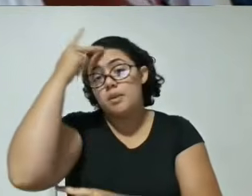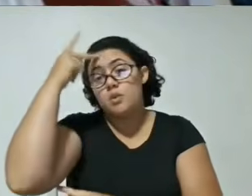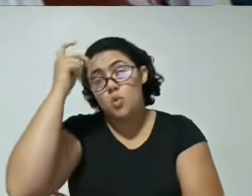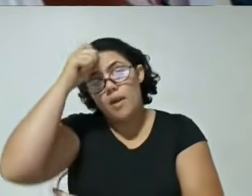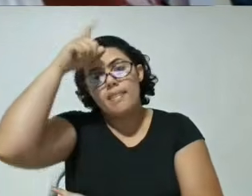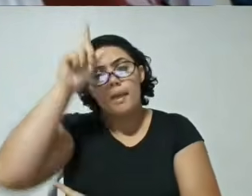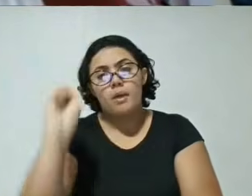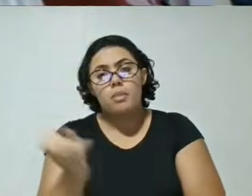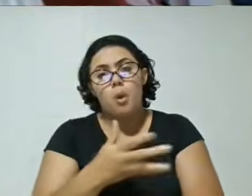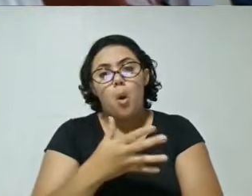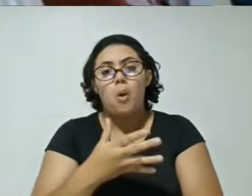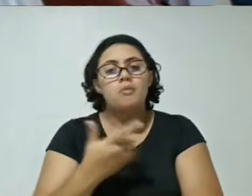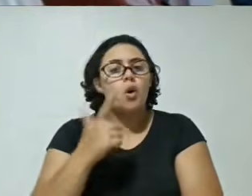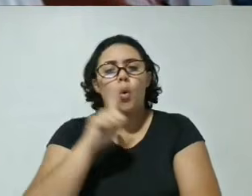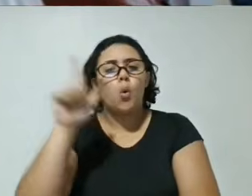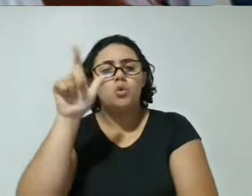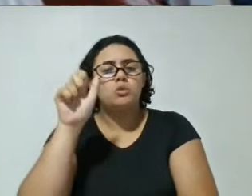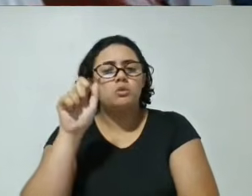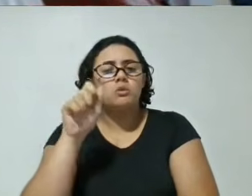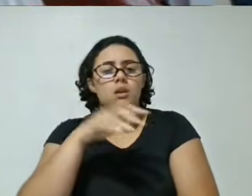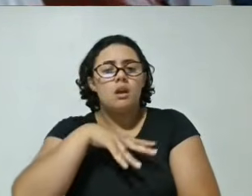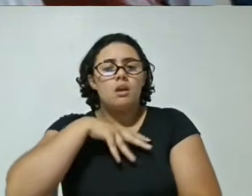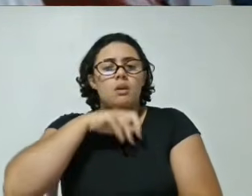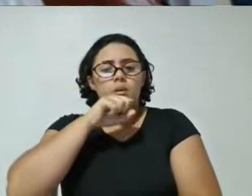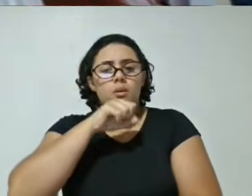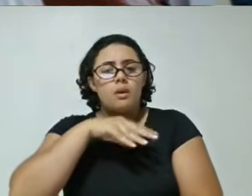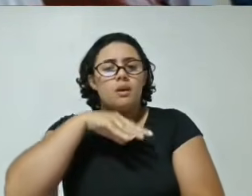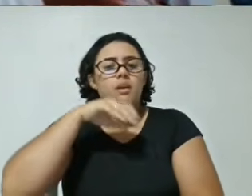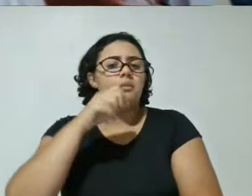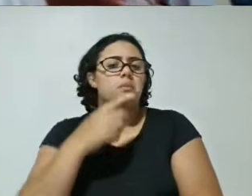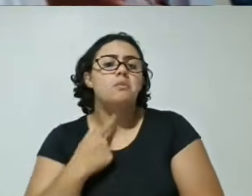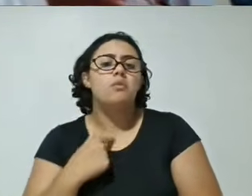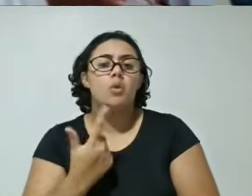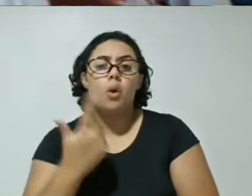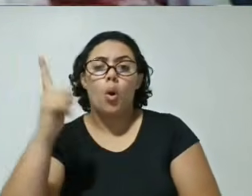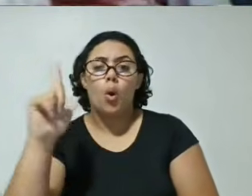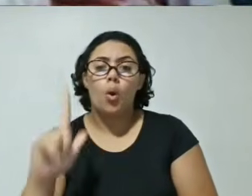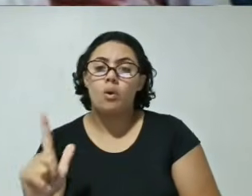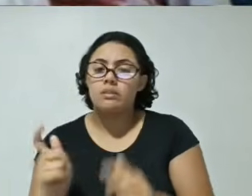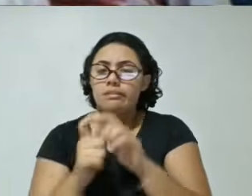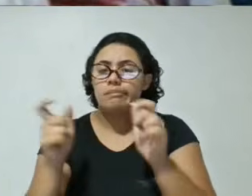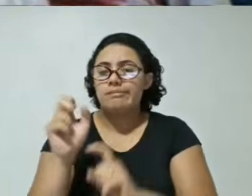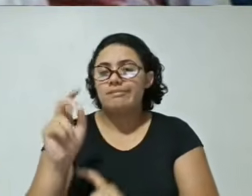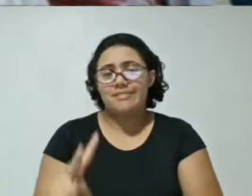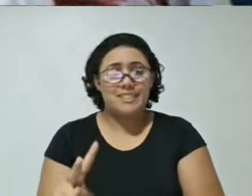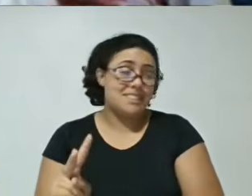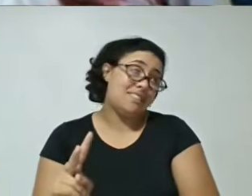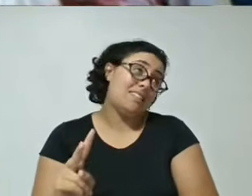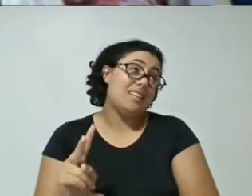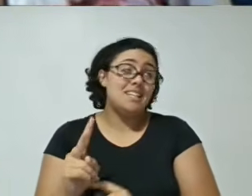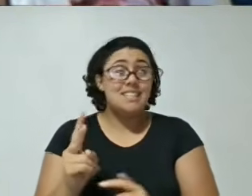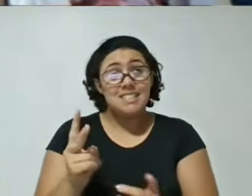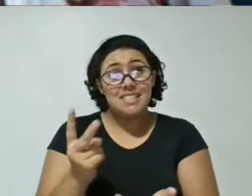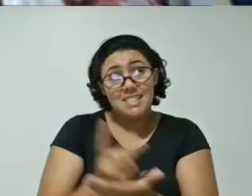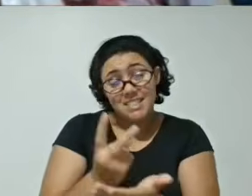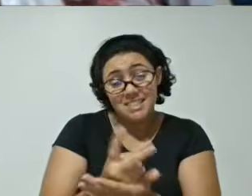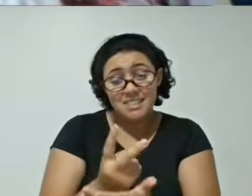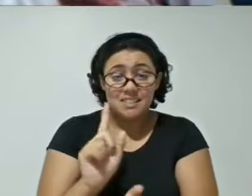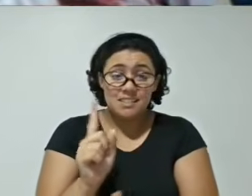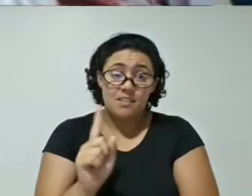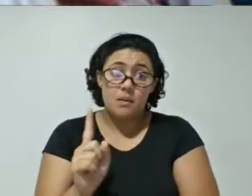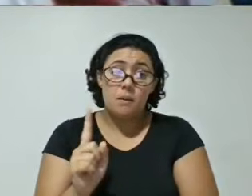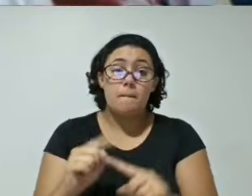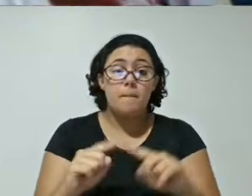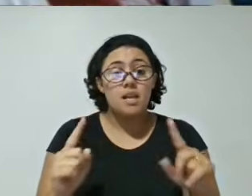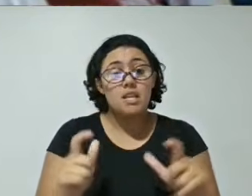outro respiro, né? Na maioria das vezes, né? Às vezes não, mas na maioria das vezes é para